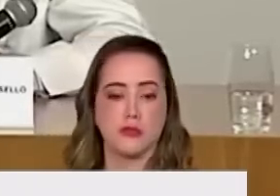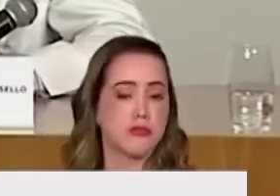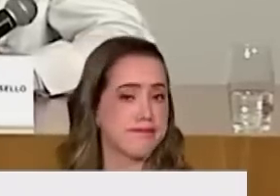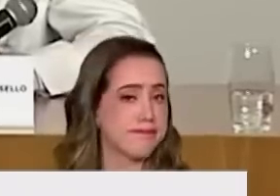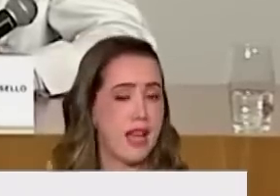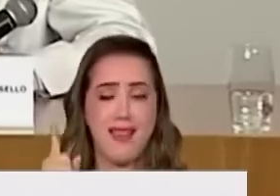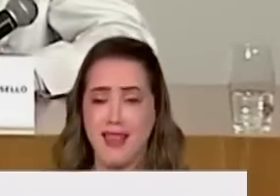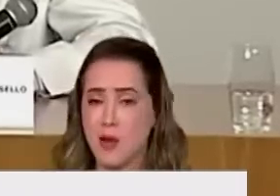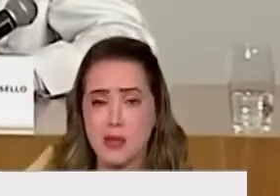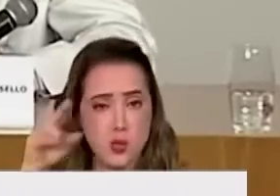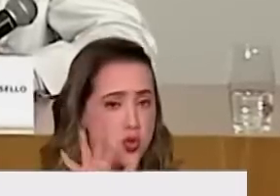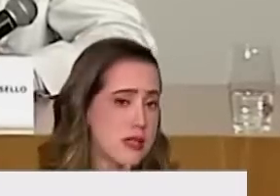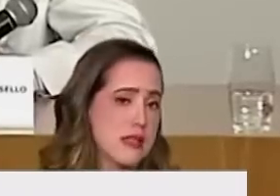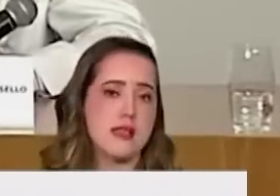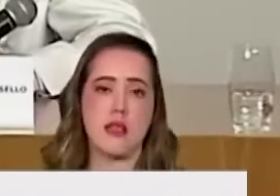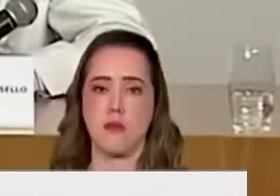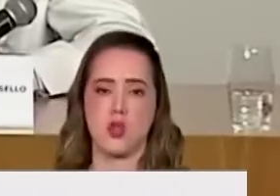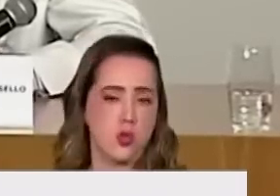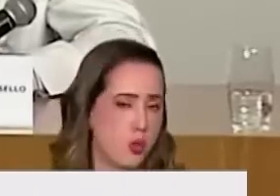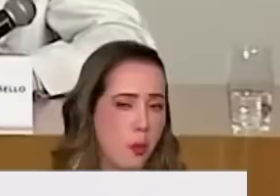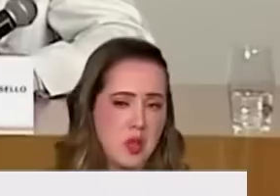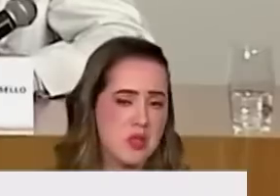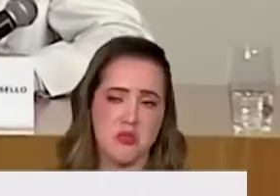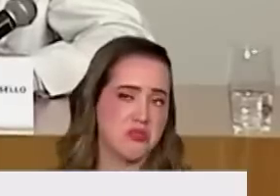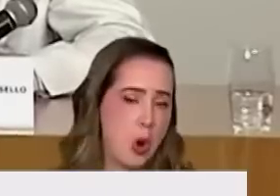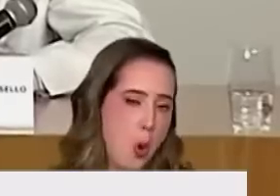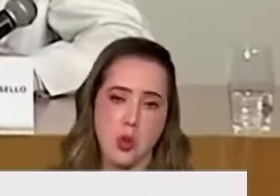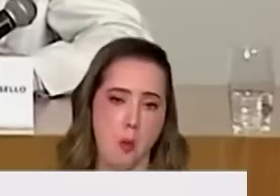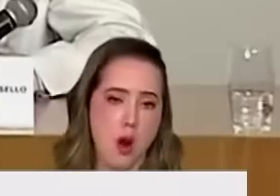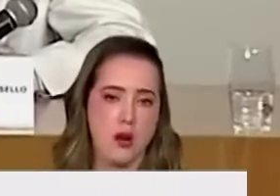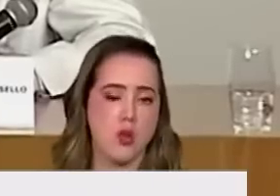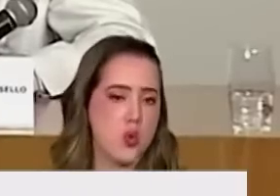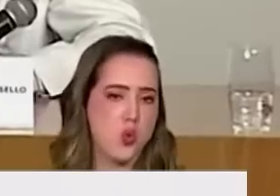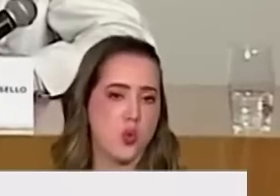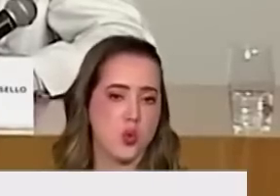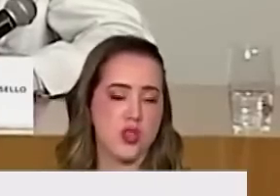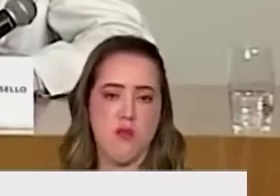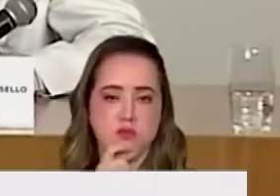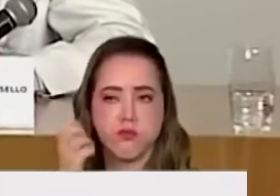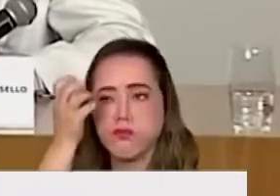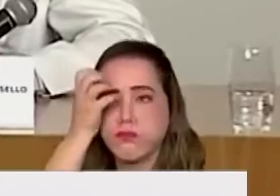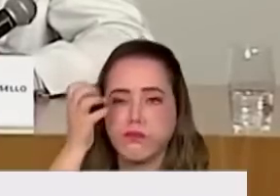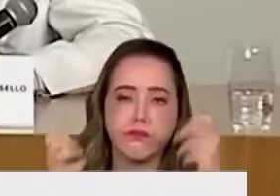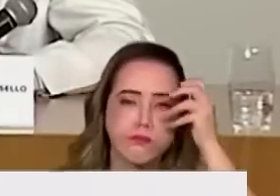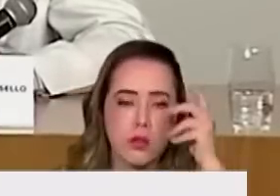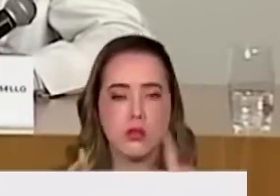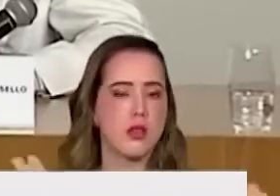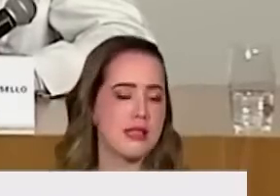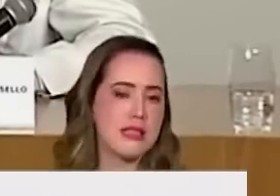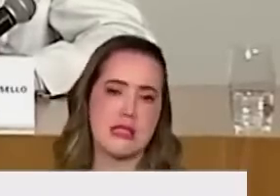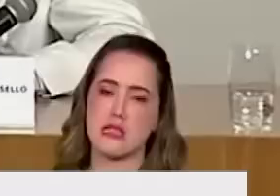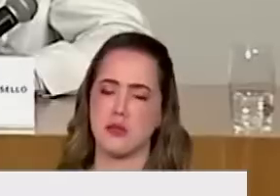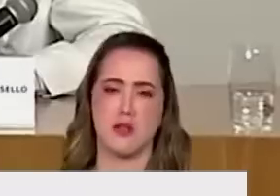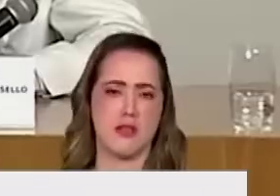procedimento é um procedimento simples, né? E nada, colocação de gelo, local, nada. Uma coisa, foi feita uma coisa, veja bem,